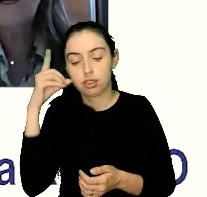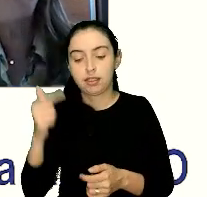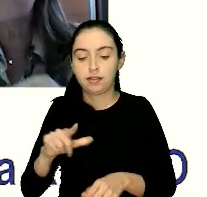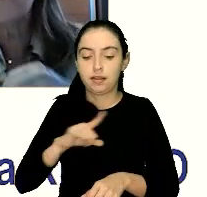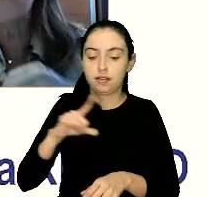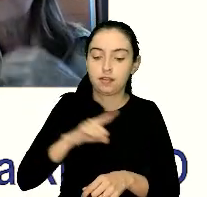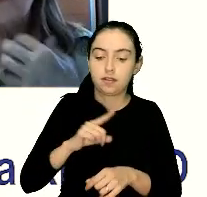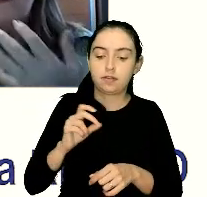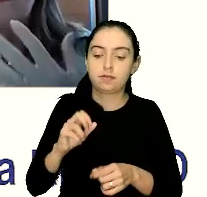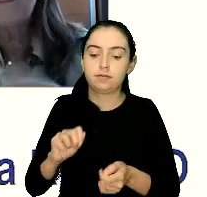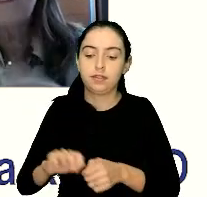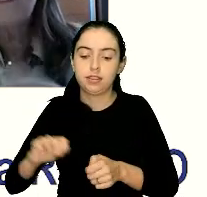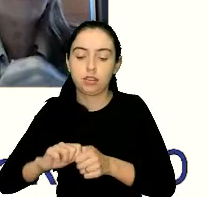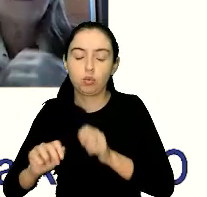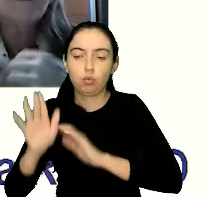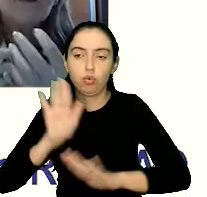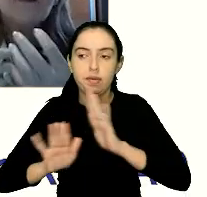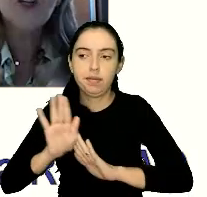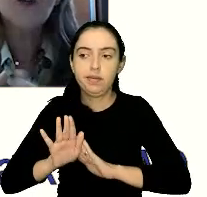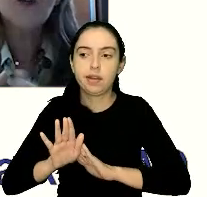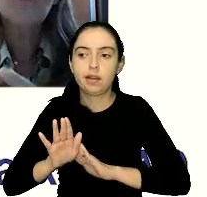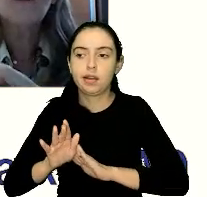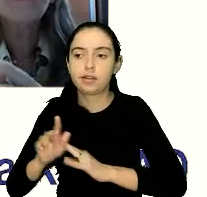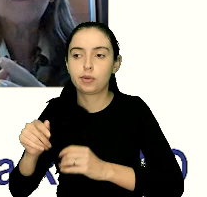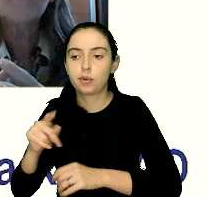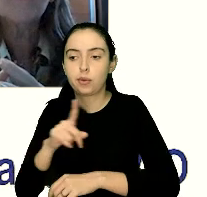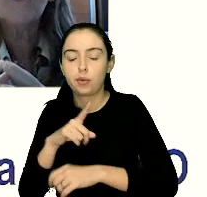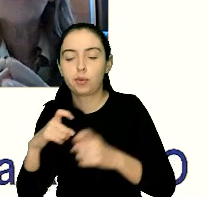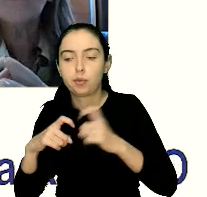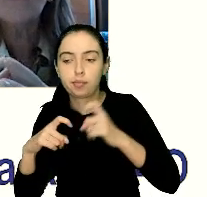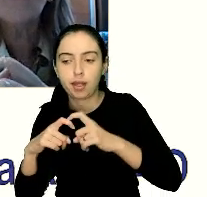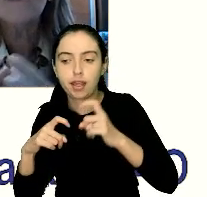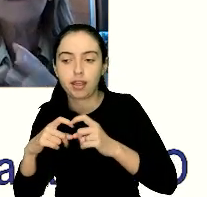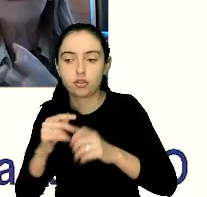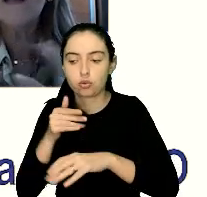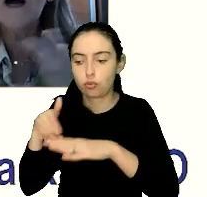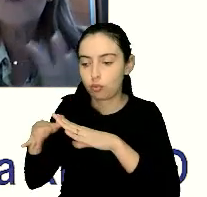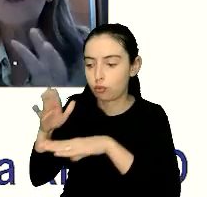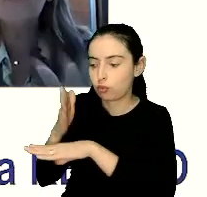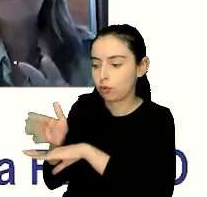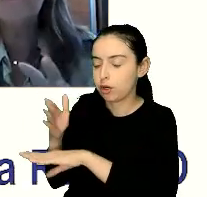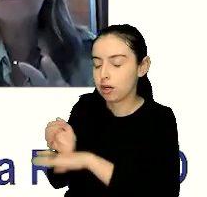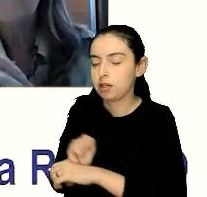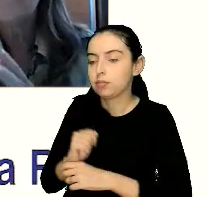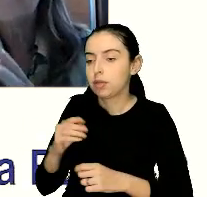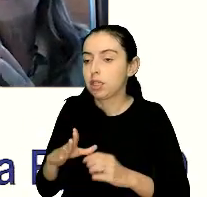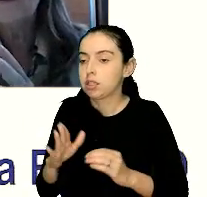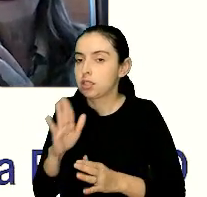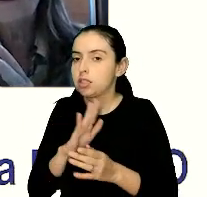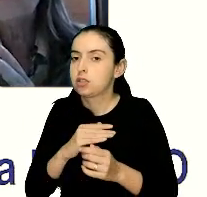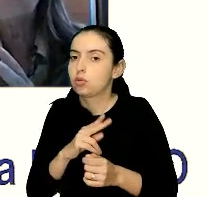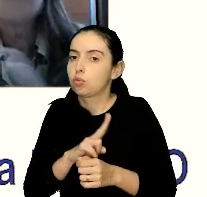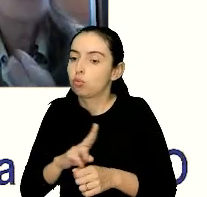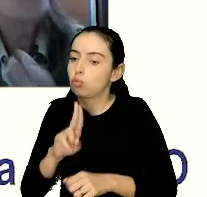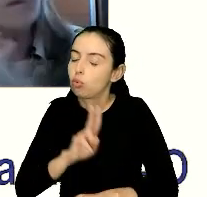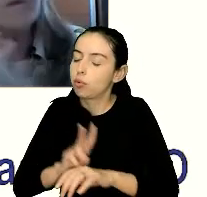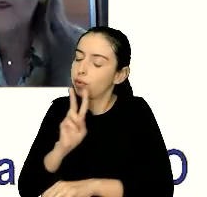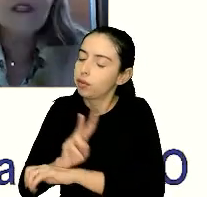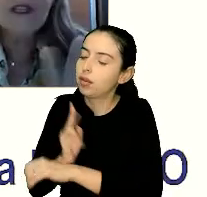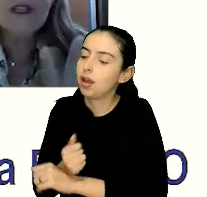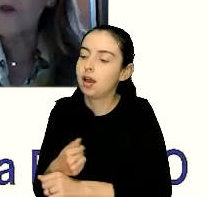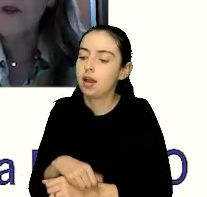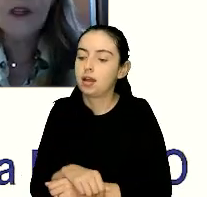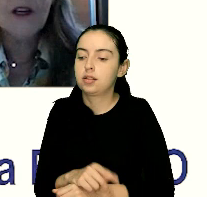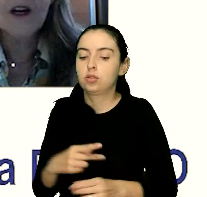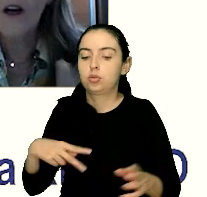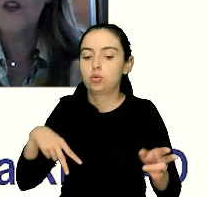os cuidados, o médico passa visitas, tem que fazer a higiene do paciente. Então, tem pessoas que se encaixam muito bem no trabalho noturno, mas tem